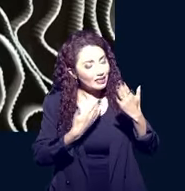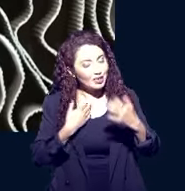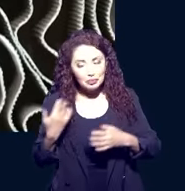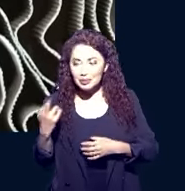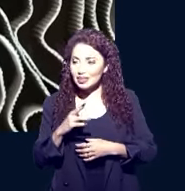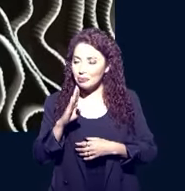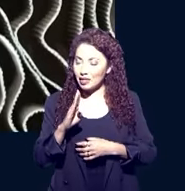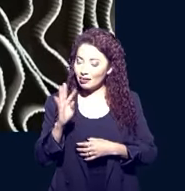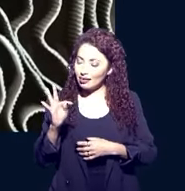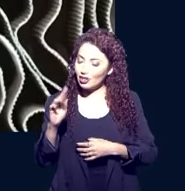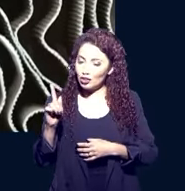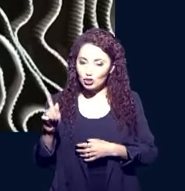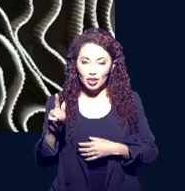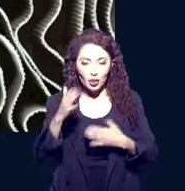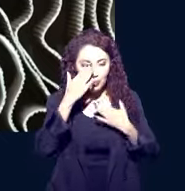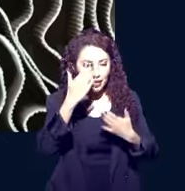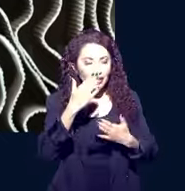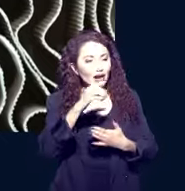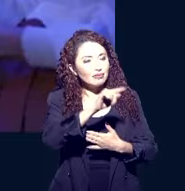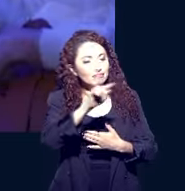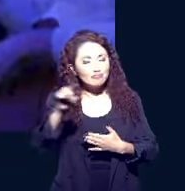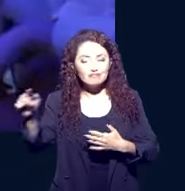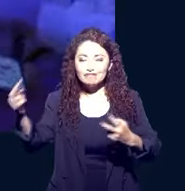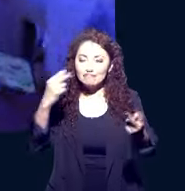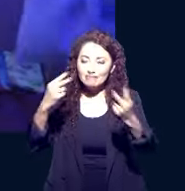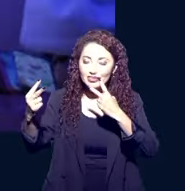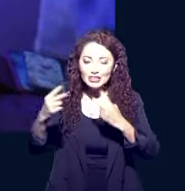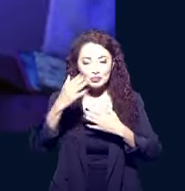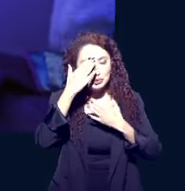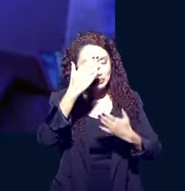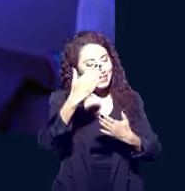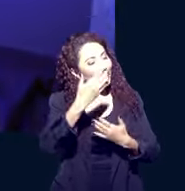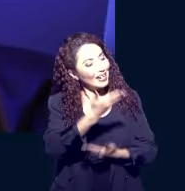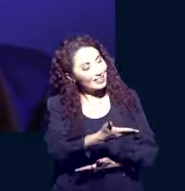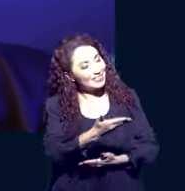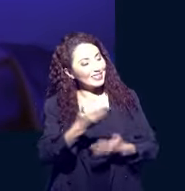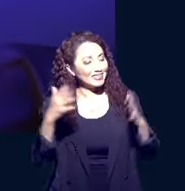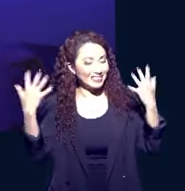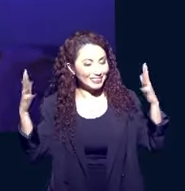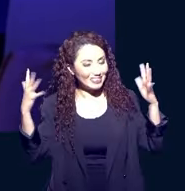agradecer a todos que nos acompanharam muito obrigado uma salva de palmas